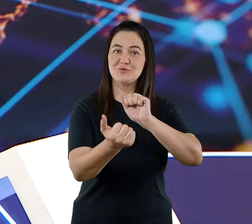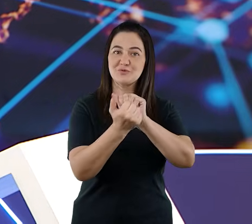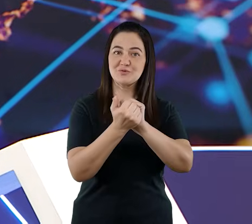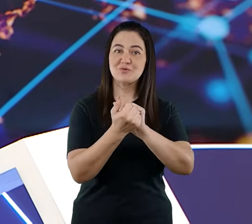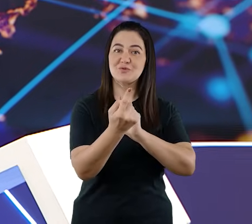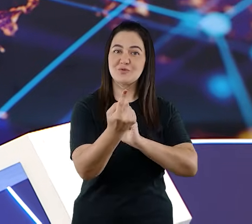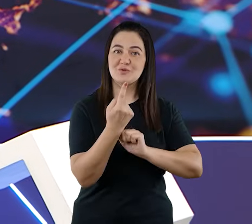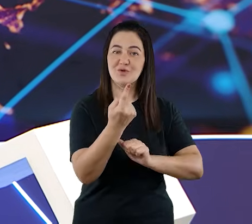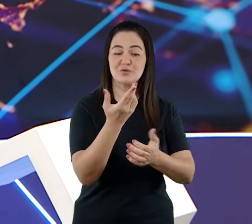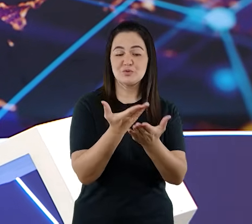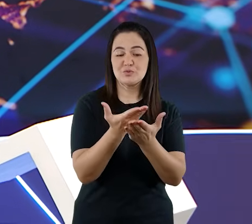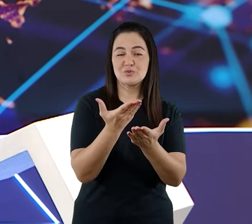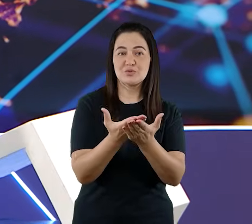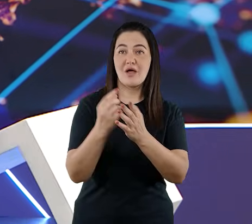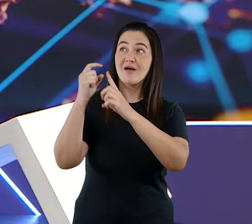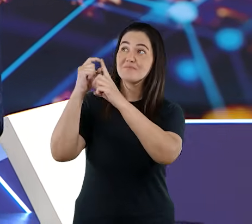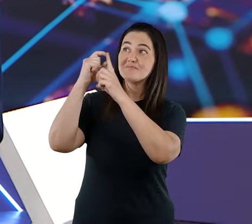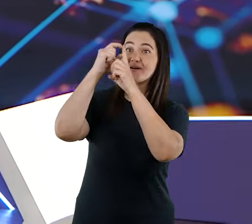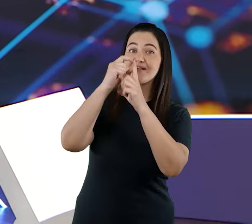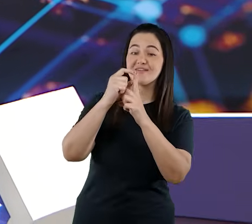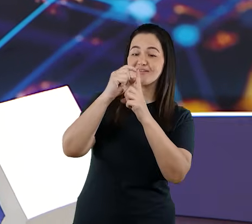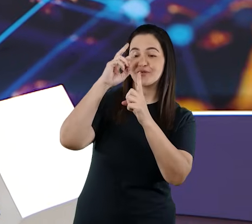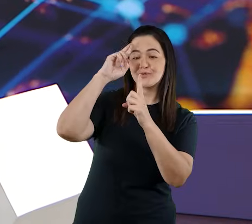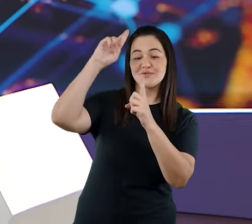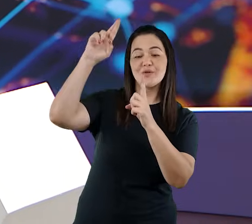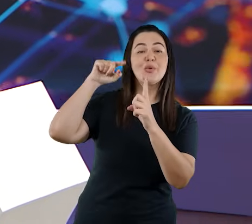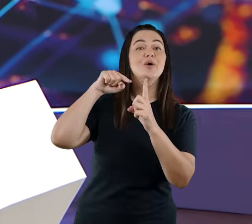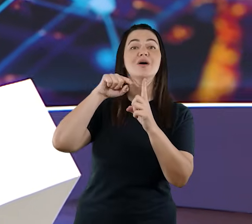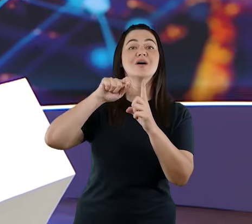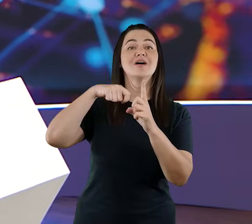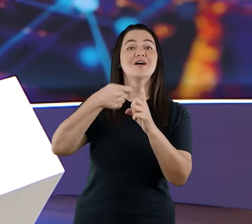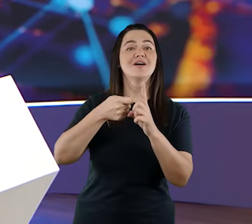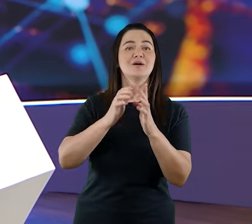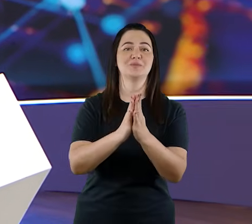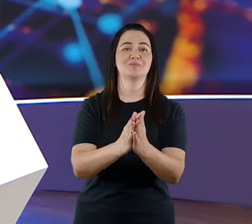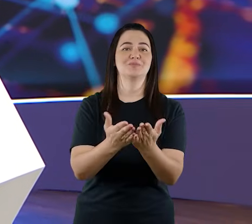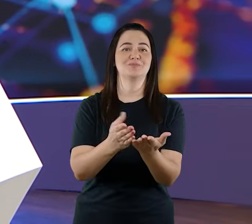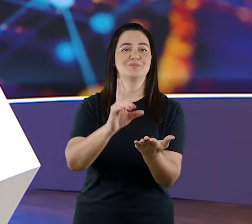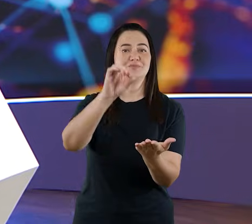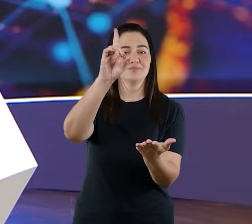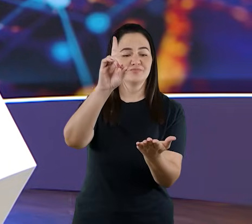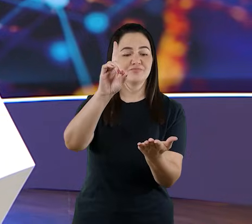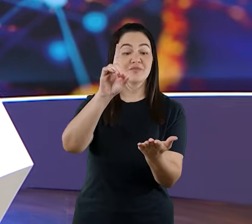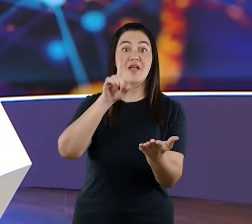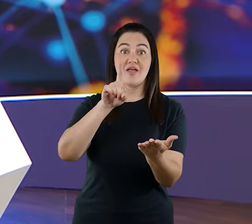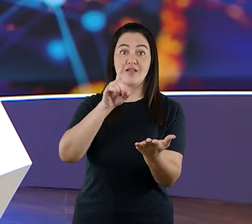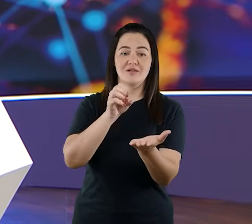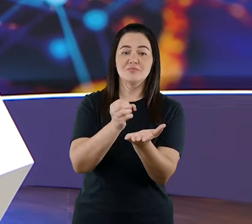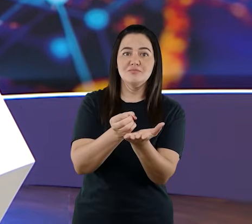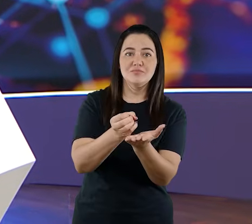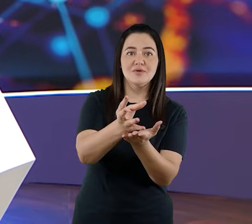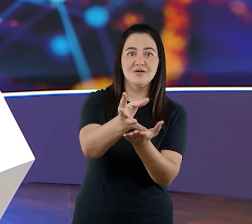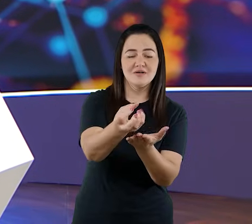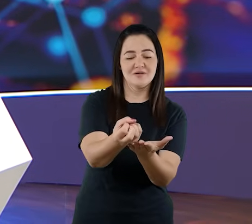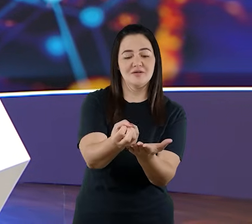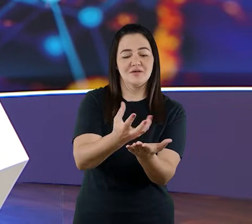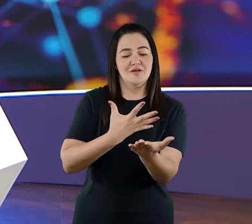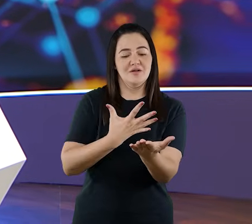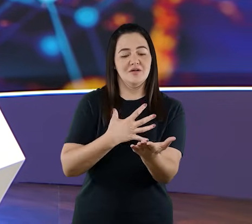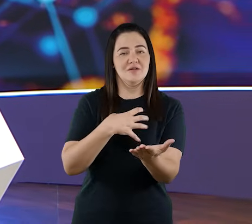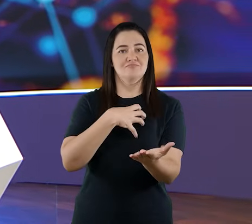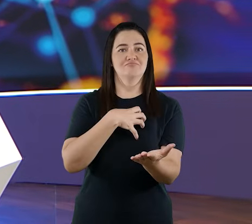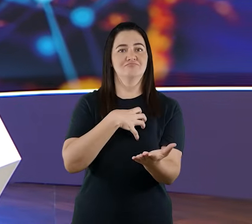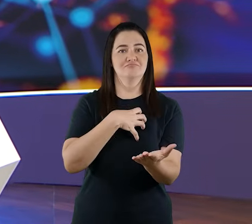juntos abrirmos a palavra do Senhor. Essa palavra que jamais volta vazia. E quando eu e